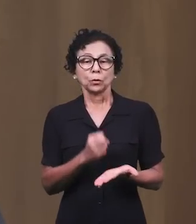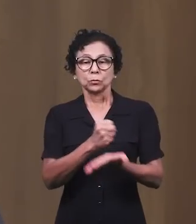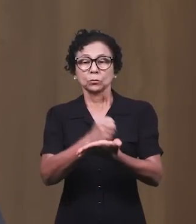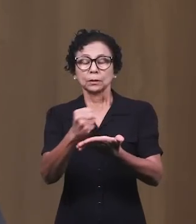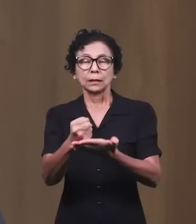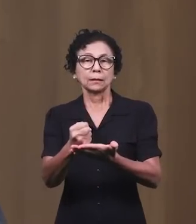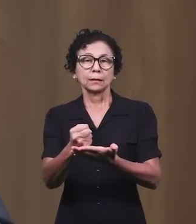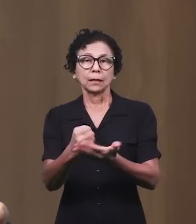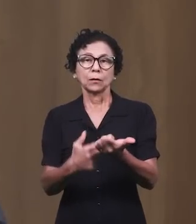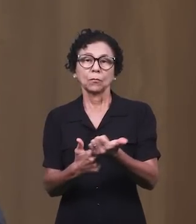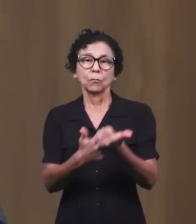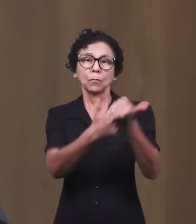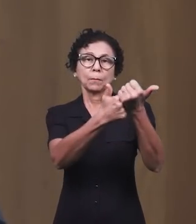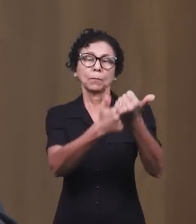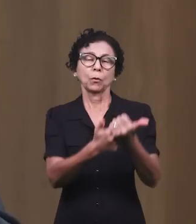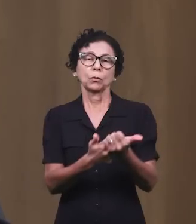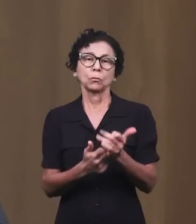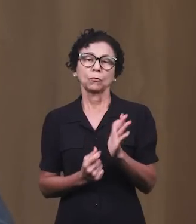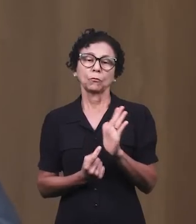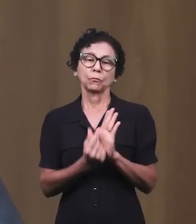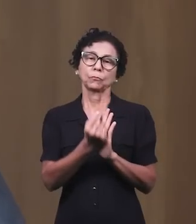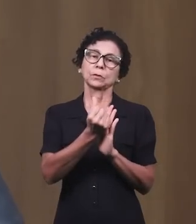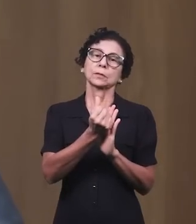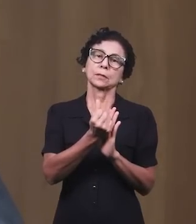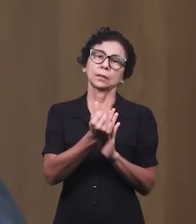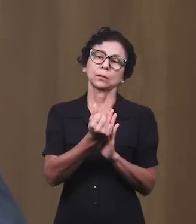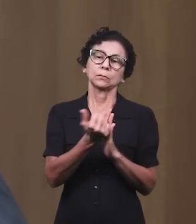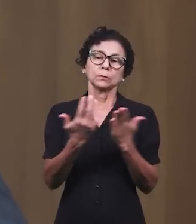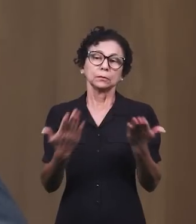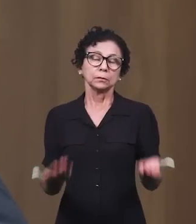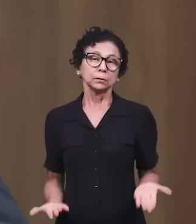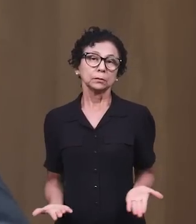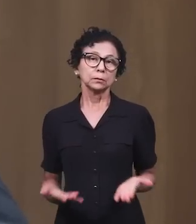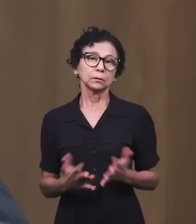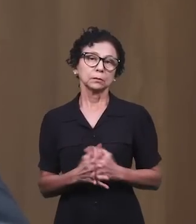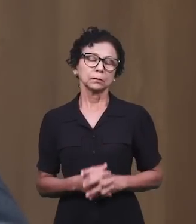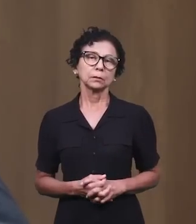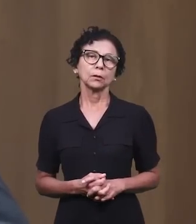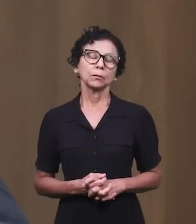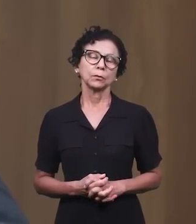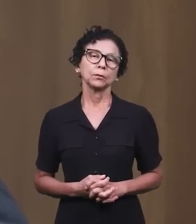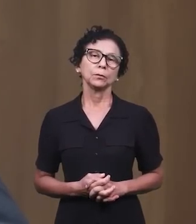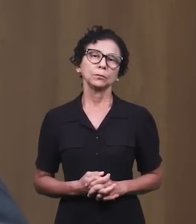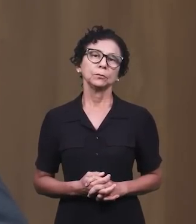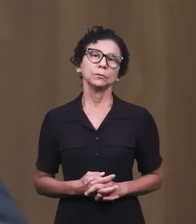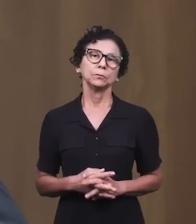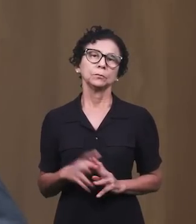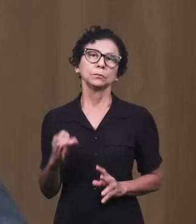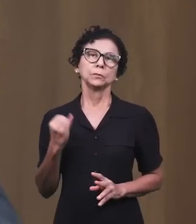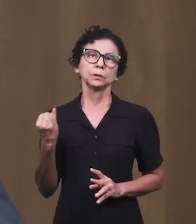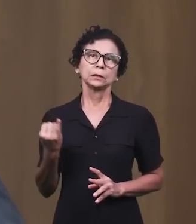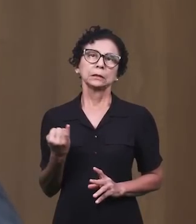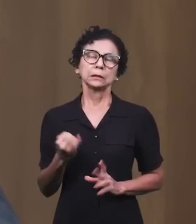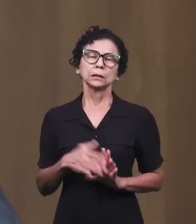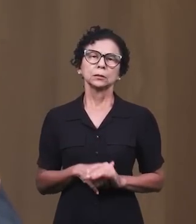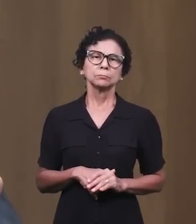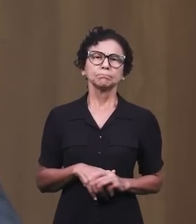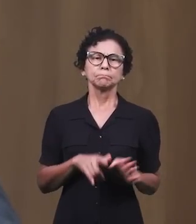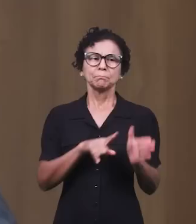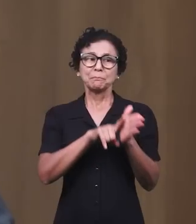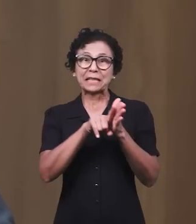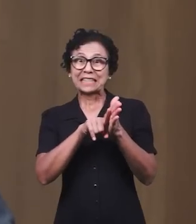financeiro, uma assessoria financeira profissional. Vale a pena, como nós já dissemos anteriormente, buscar